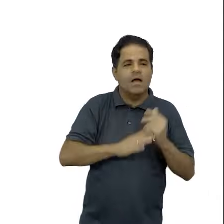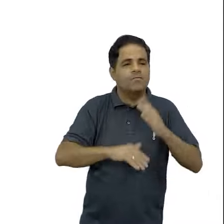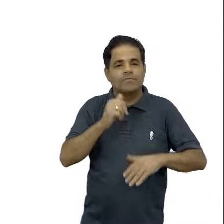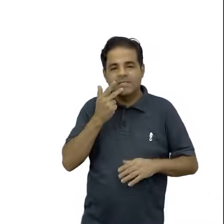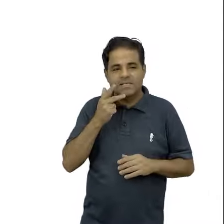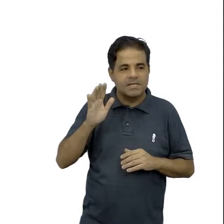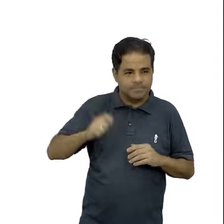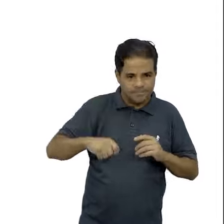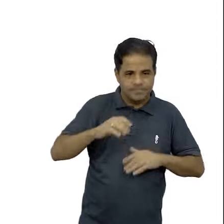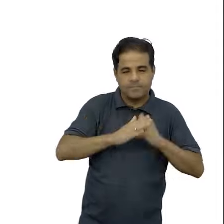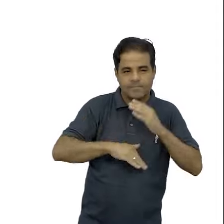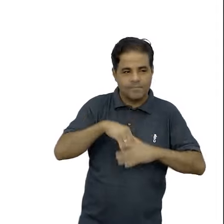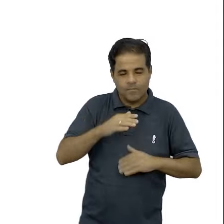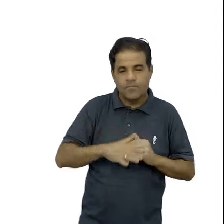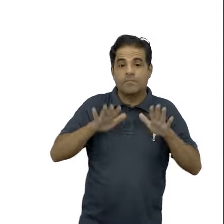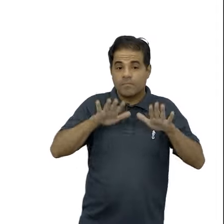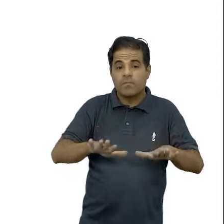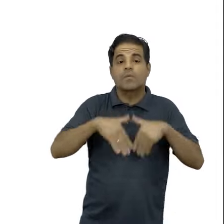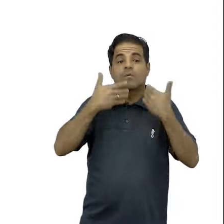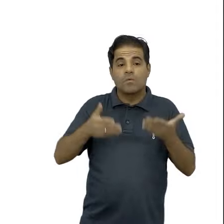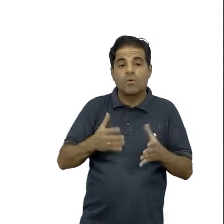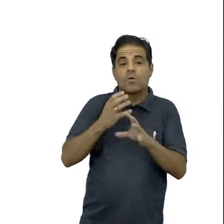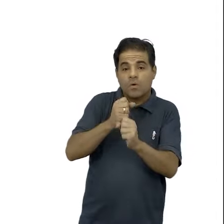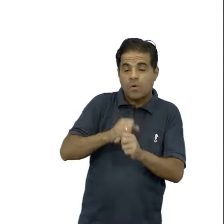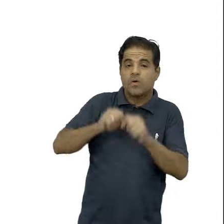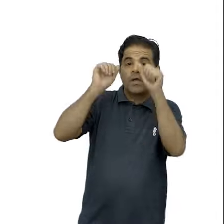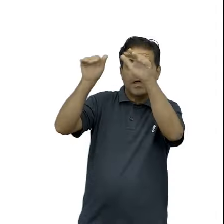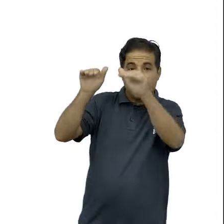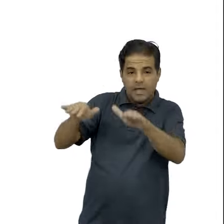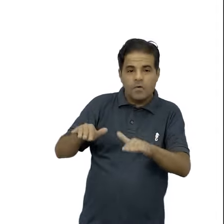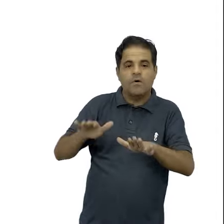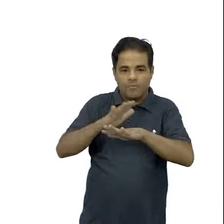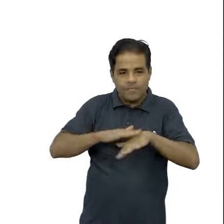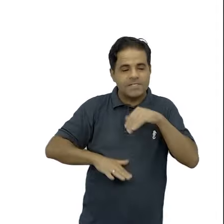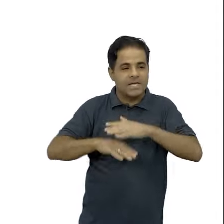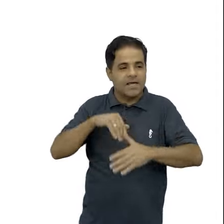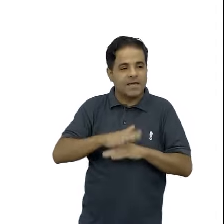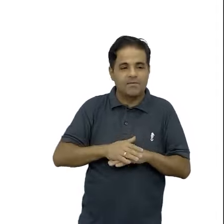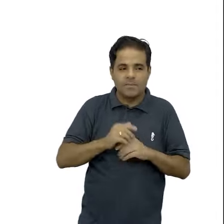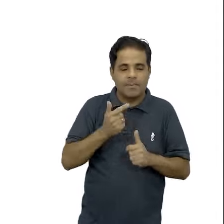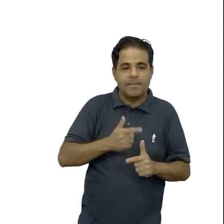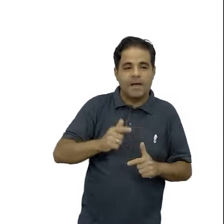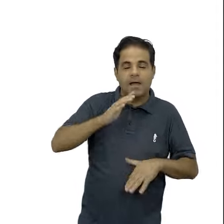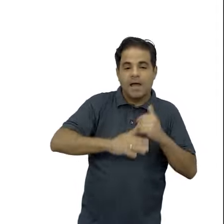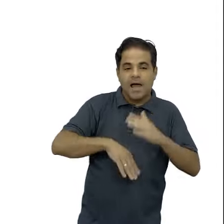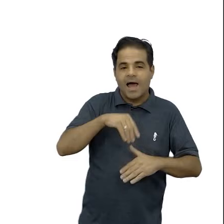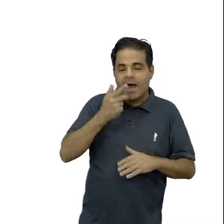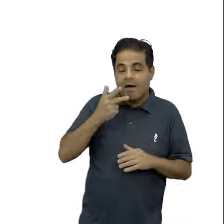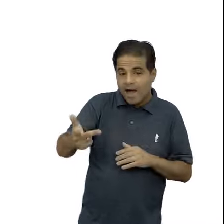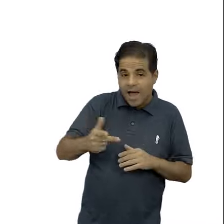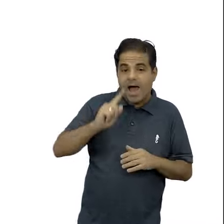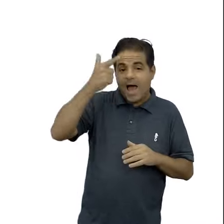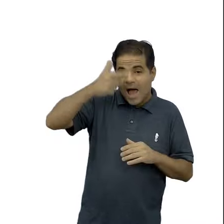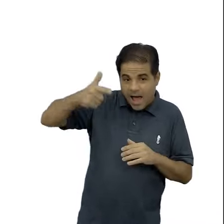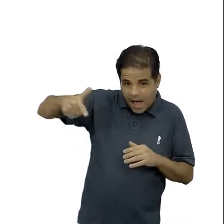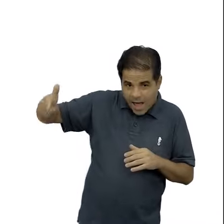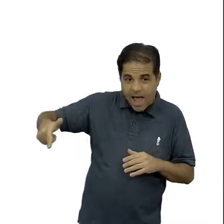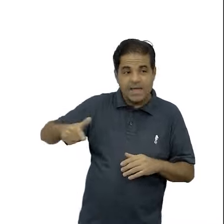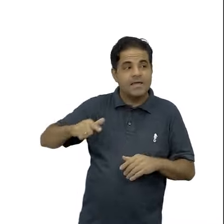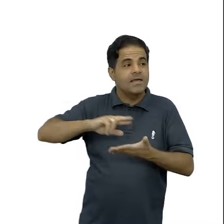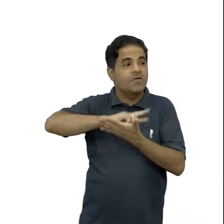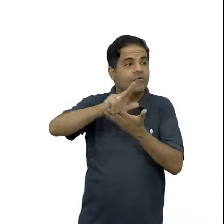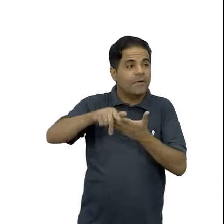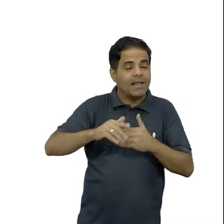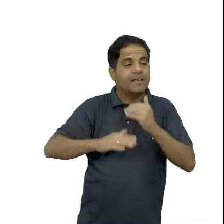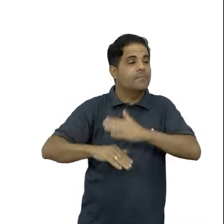refletir qual é a coleção maior, qual é a coleção menor, e também nas demais características